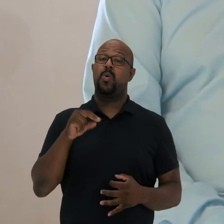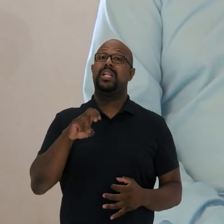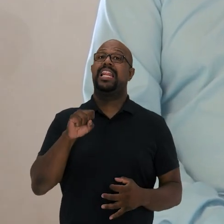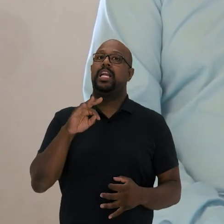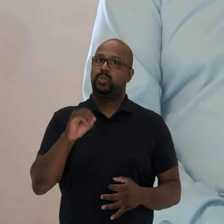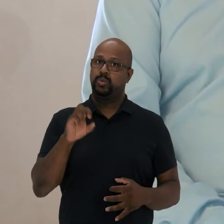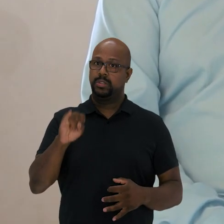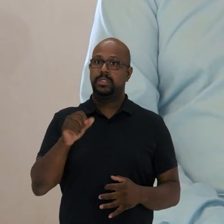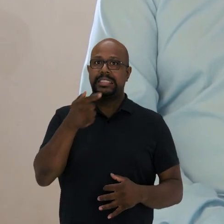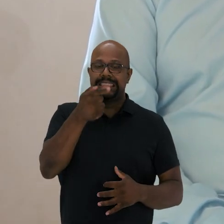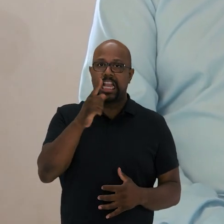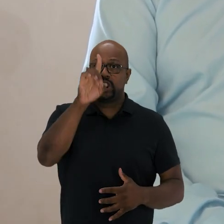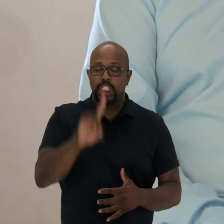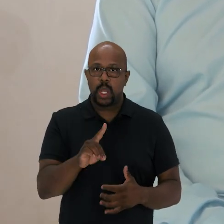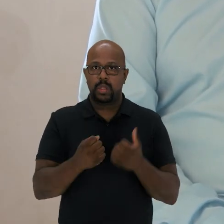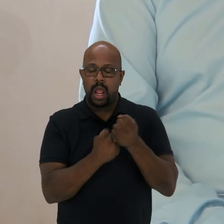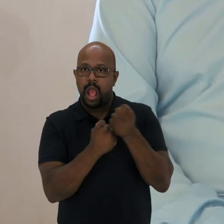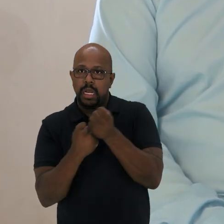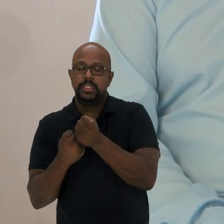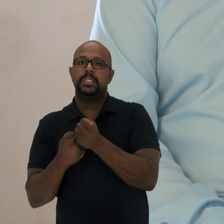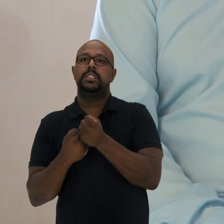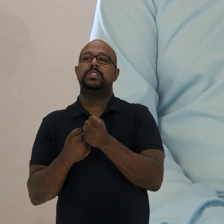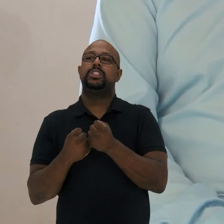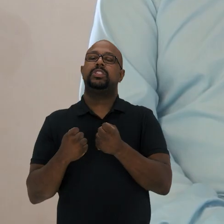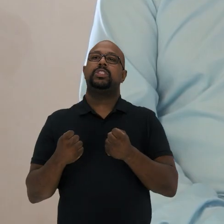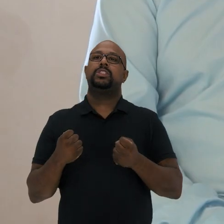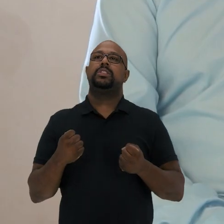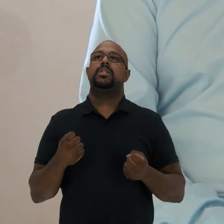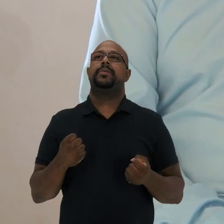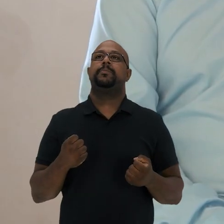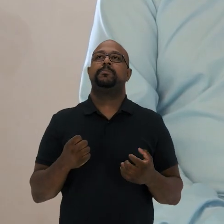que ser de 7 diretorias, né,